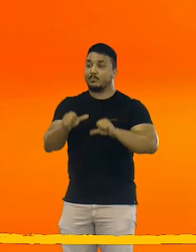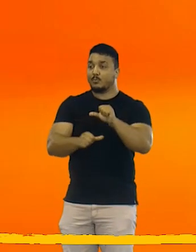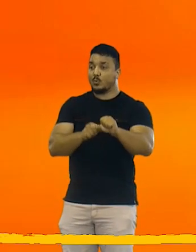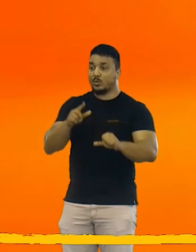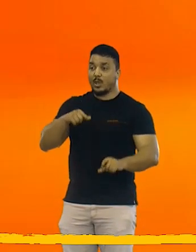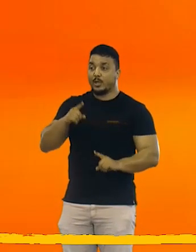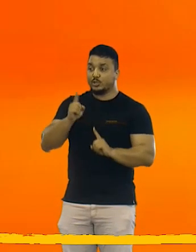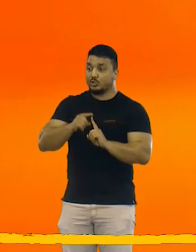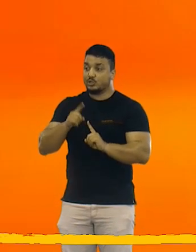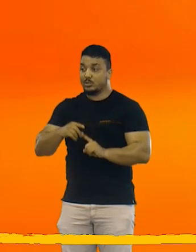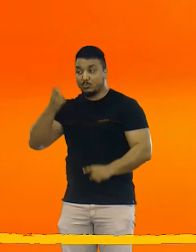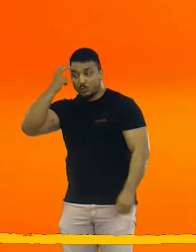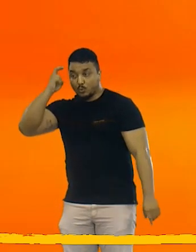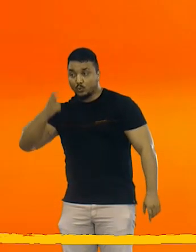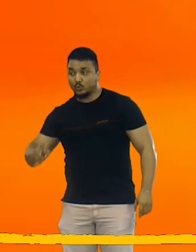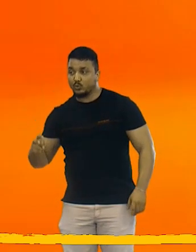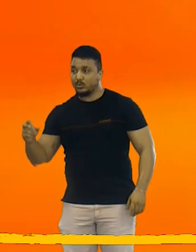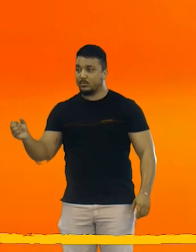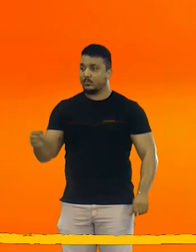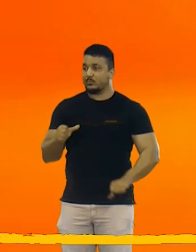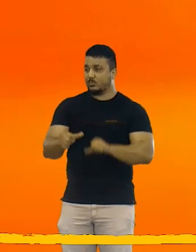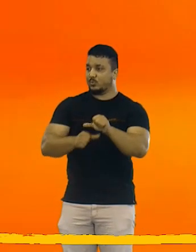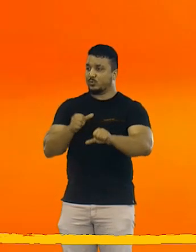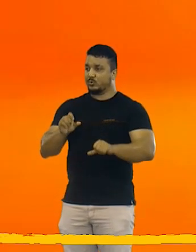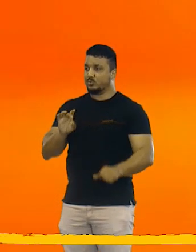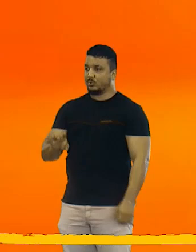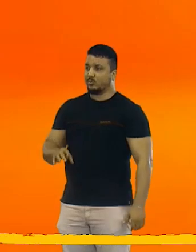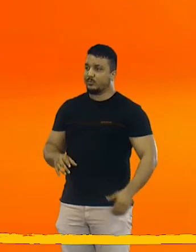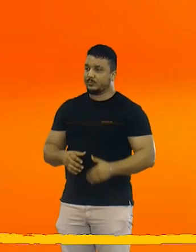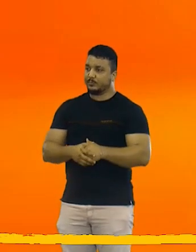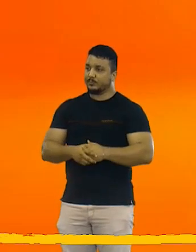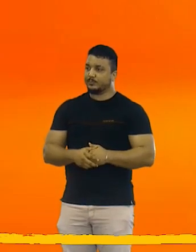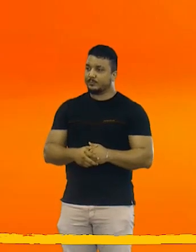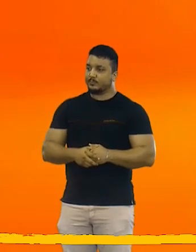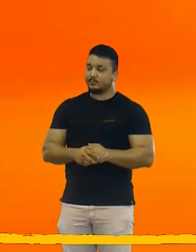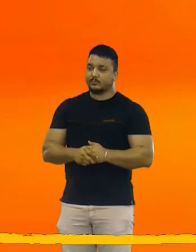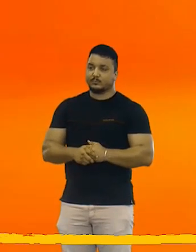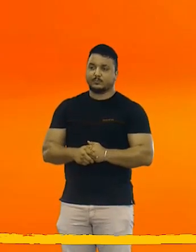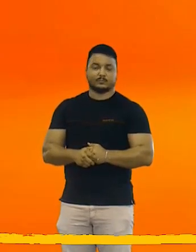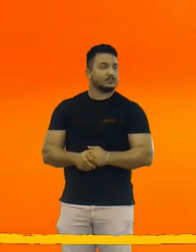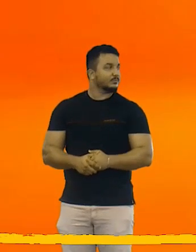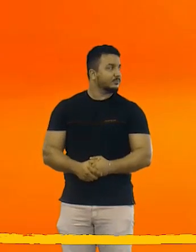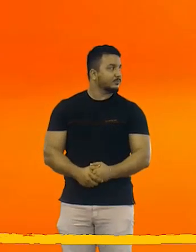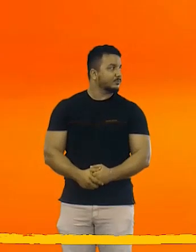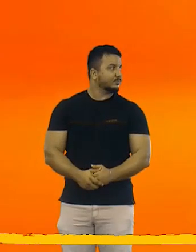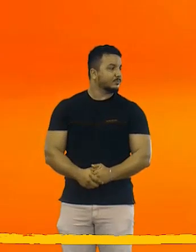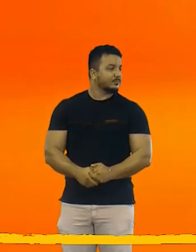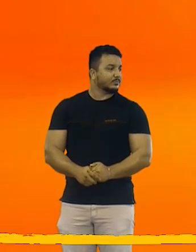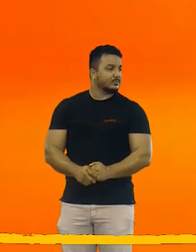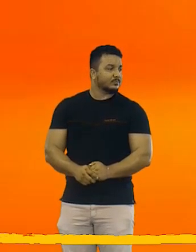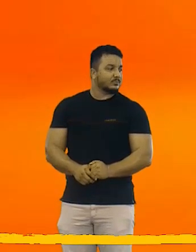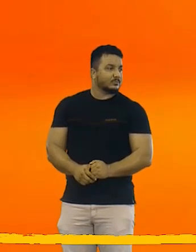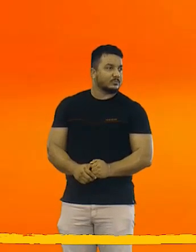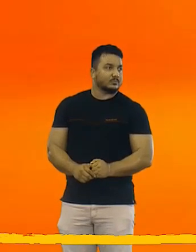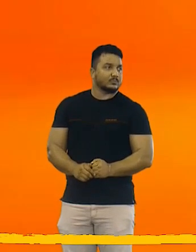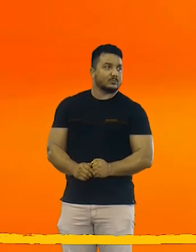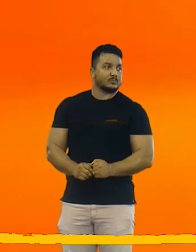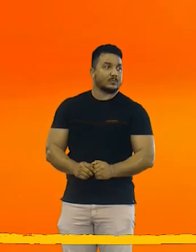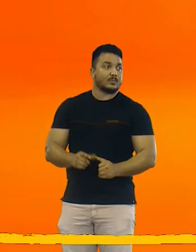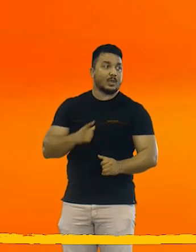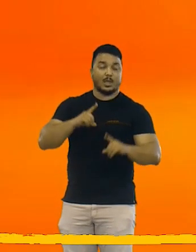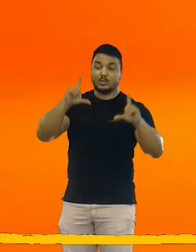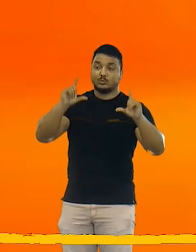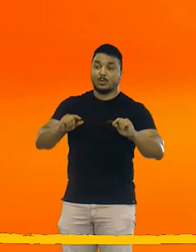as novas culturas, as novas ruralidades. Perfeito, Fernandes. Quando a gente fala assim, ó, redução do